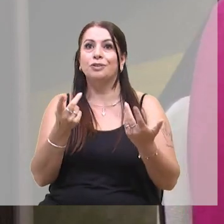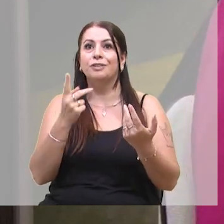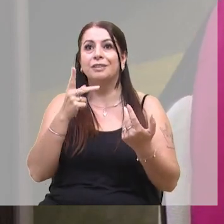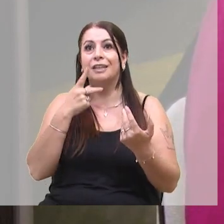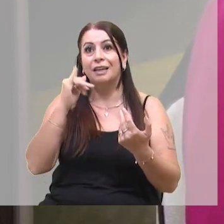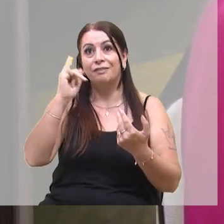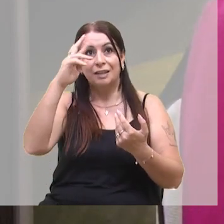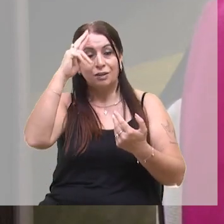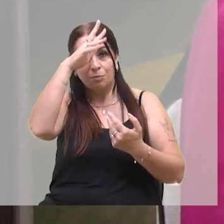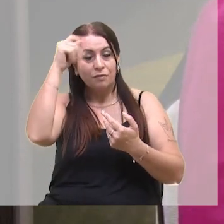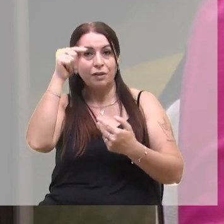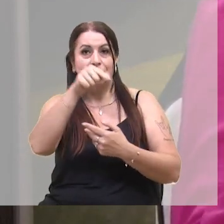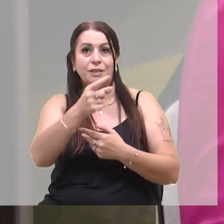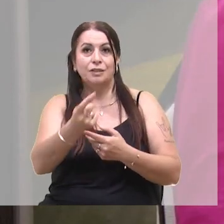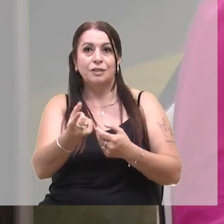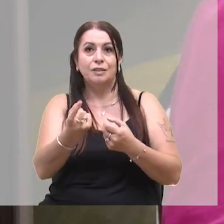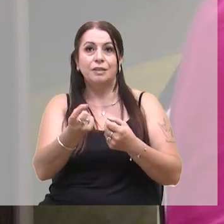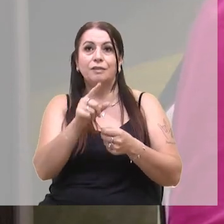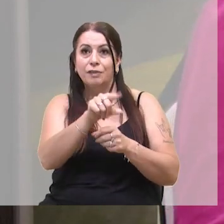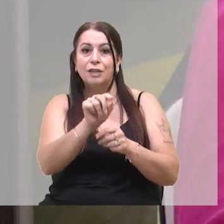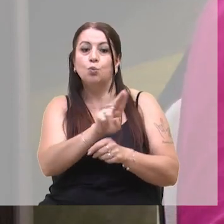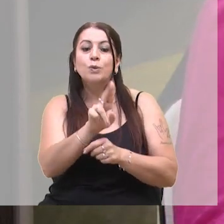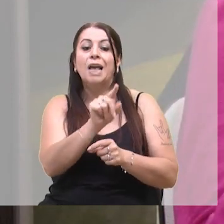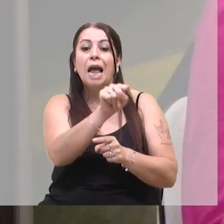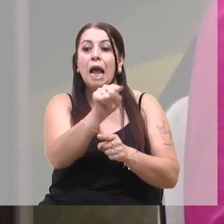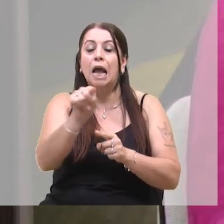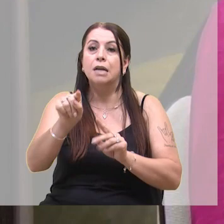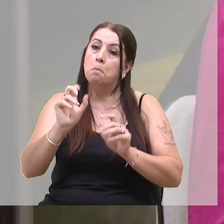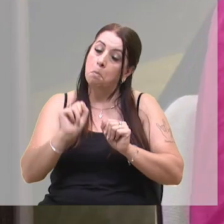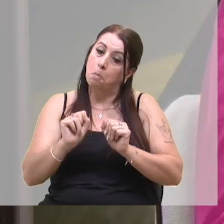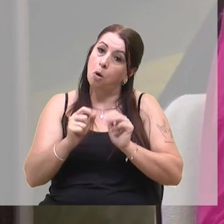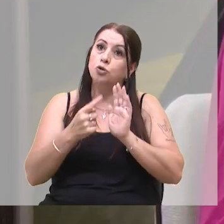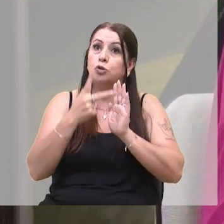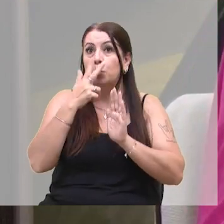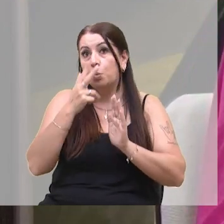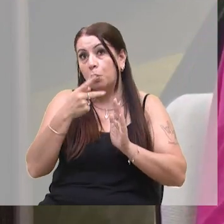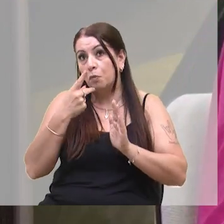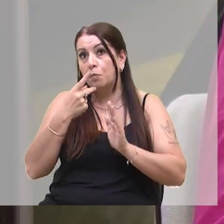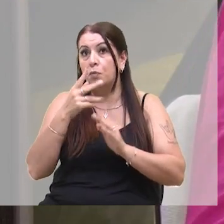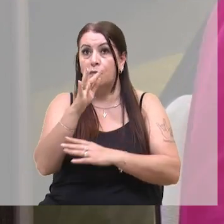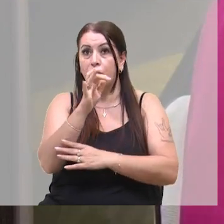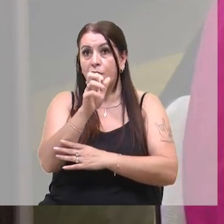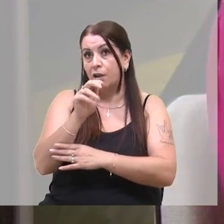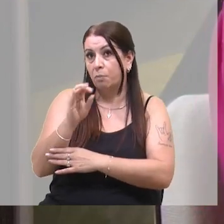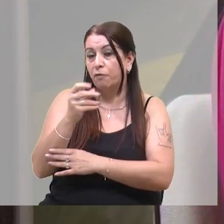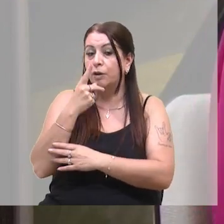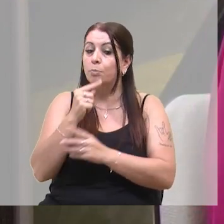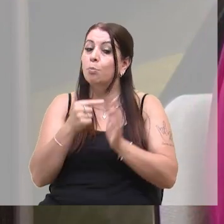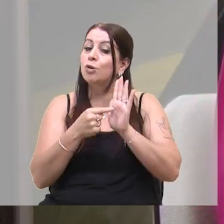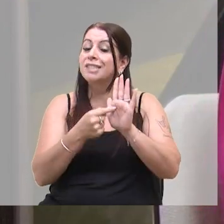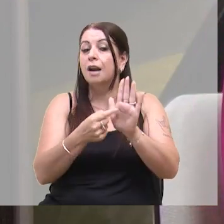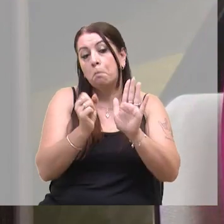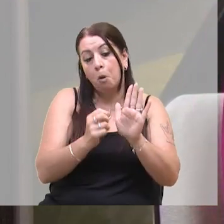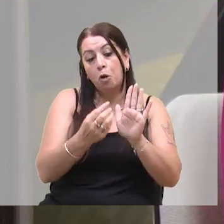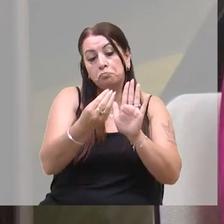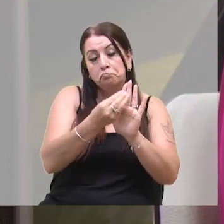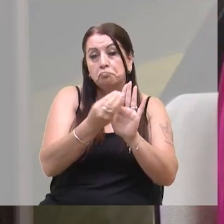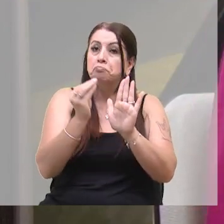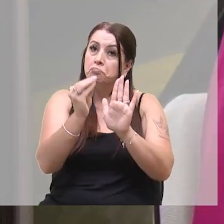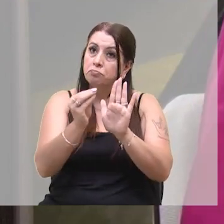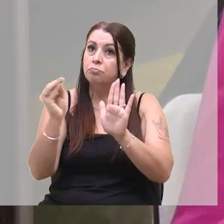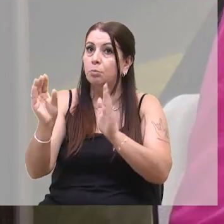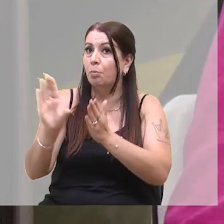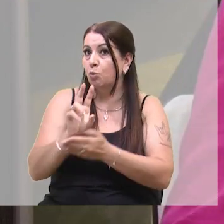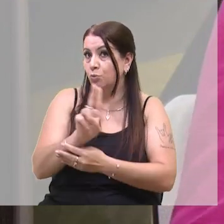necessária, né? A gente aqui não pode dizer ao prefeito que esse valor deva ser usado em algo, mas a gente pode fazer, como o Fábio acabou de